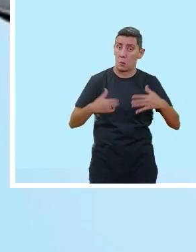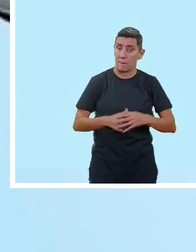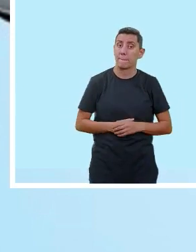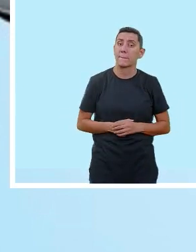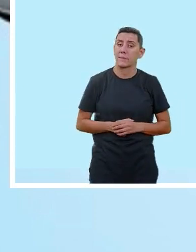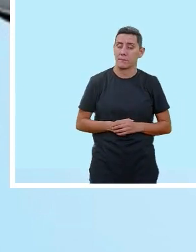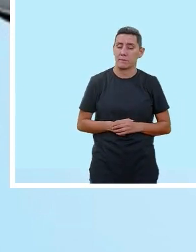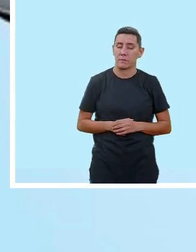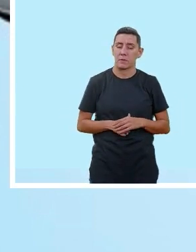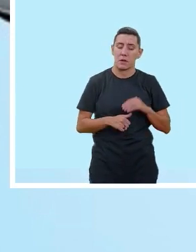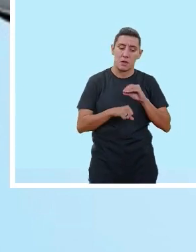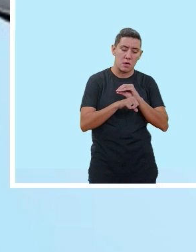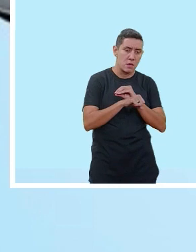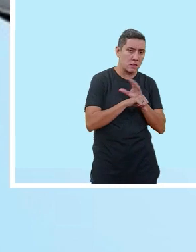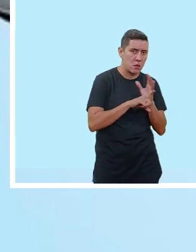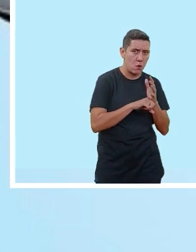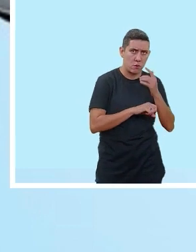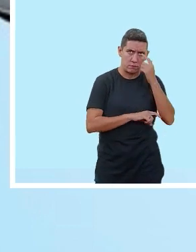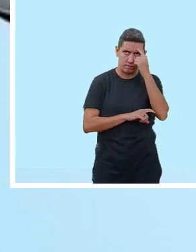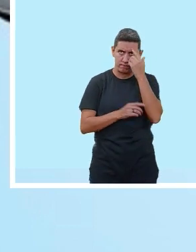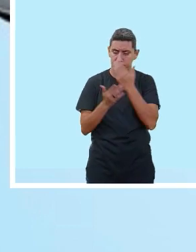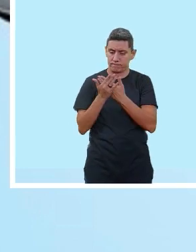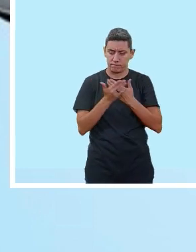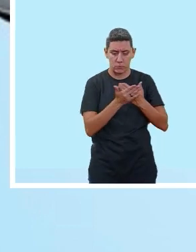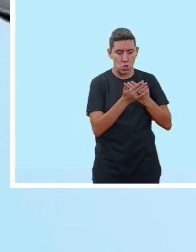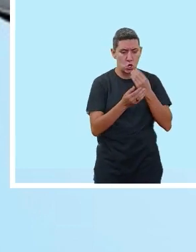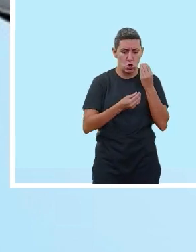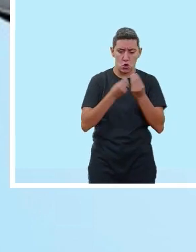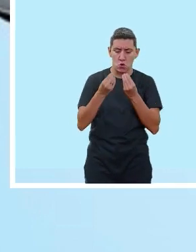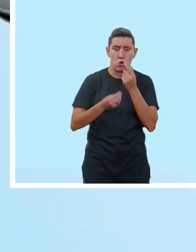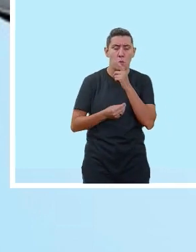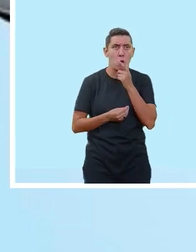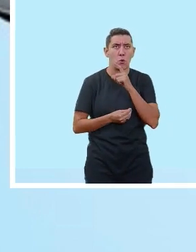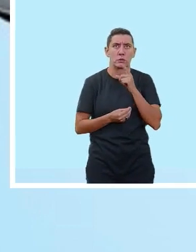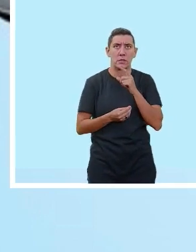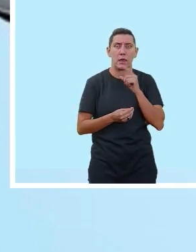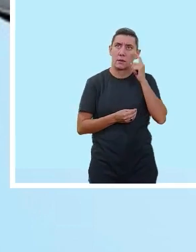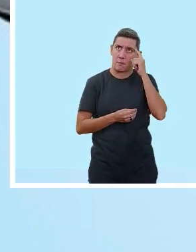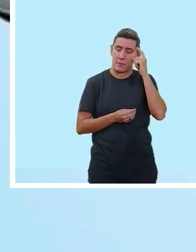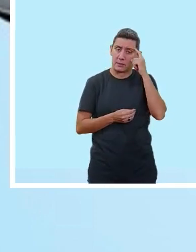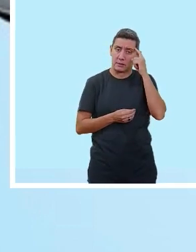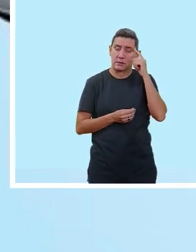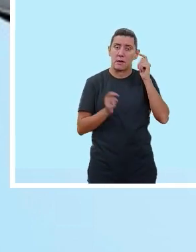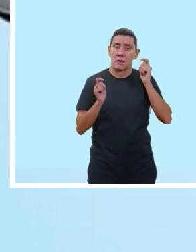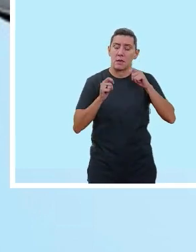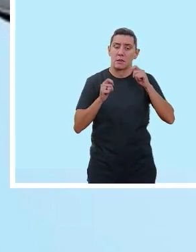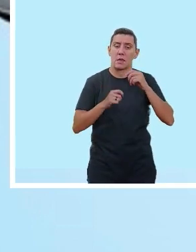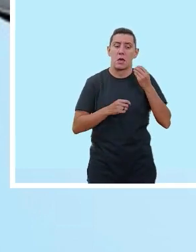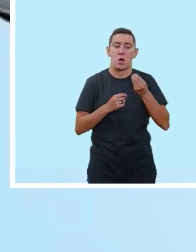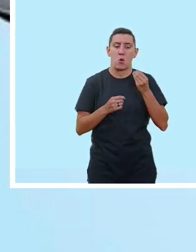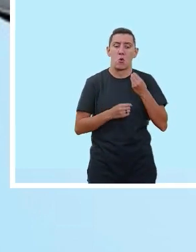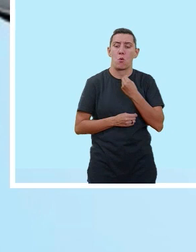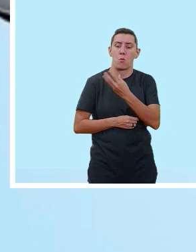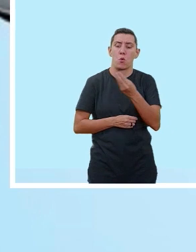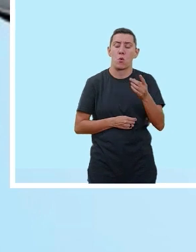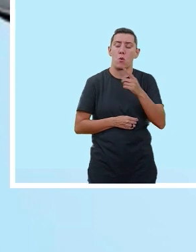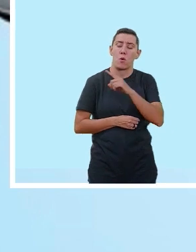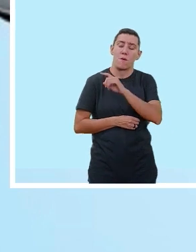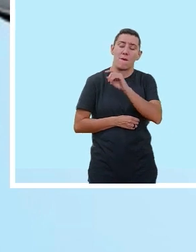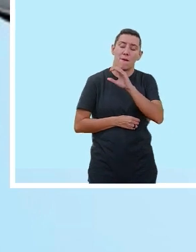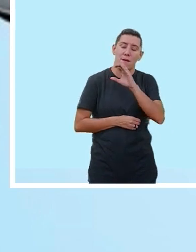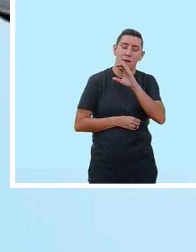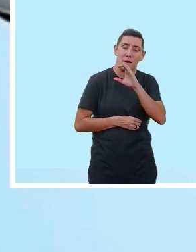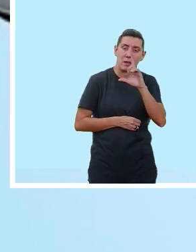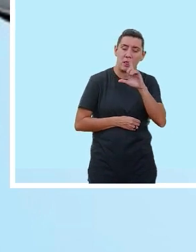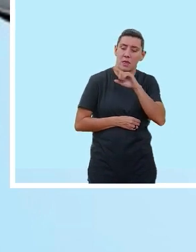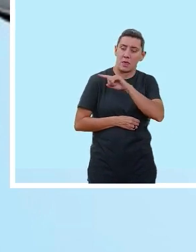de tecnologias para que os nossos clientes que trabalham nesse segmento possam realmente implantar sua infraestrutura